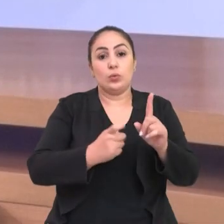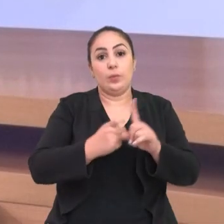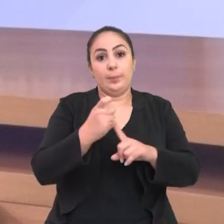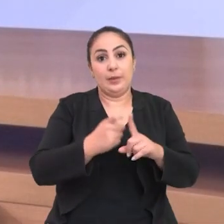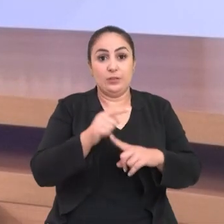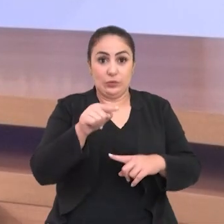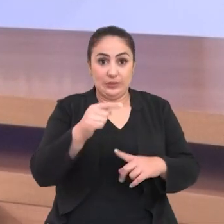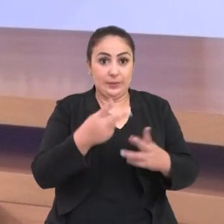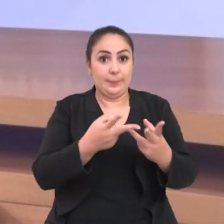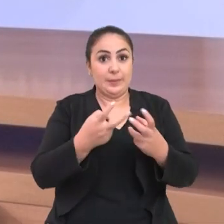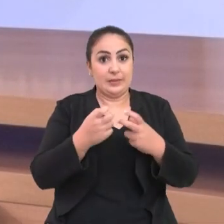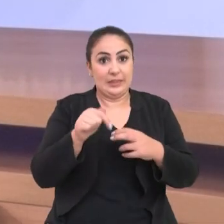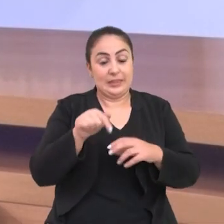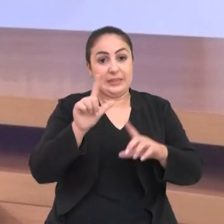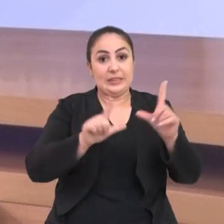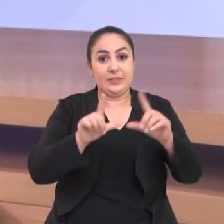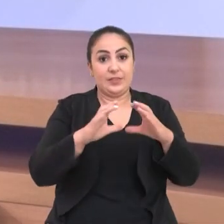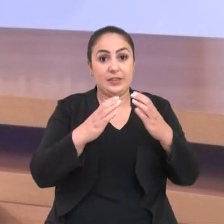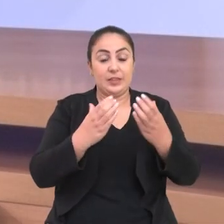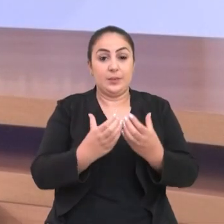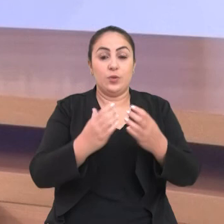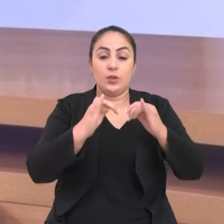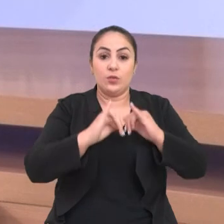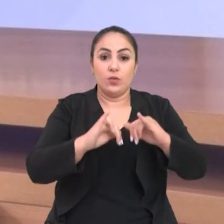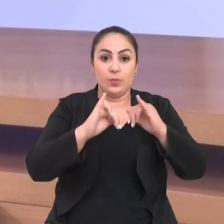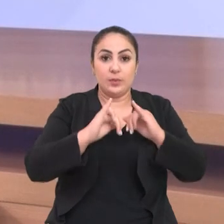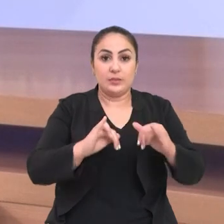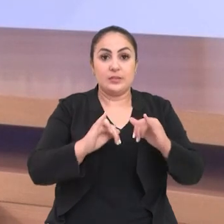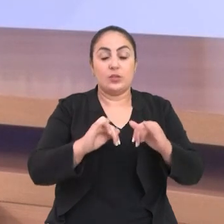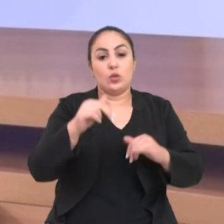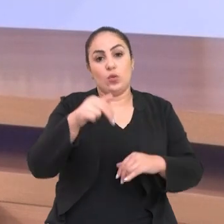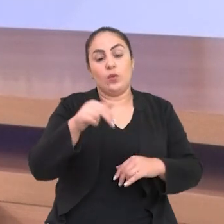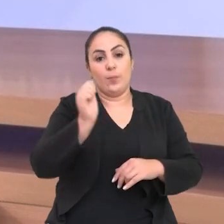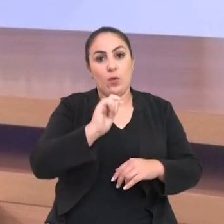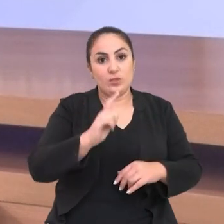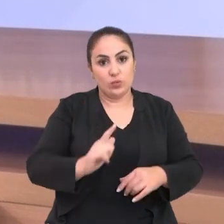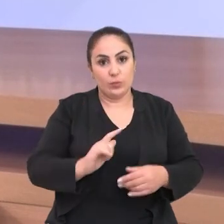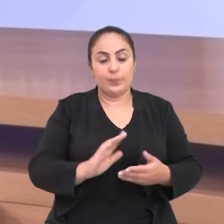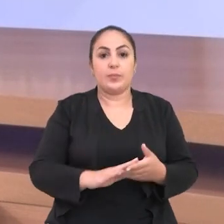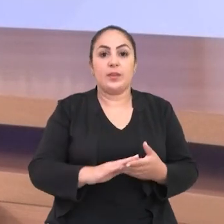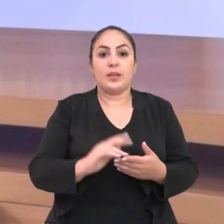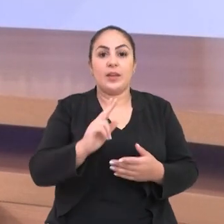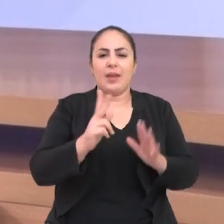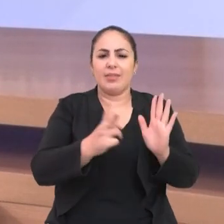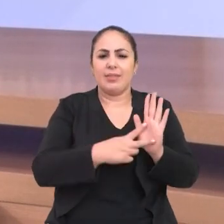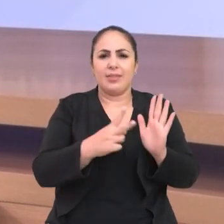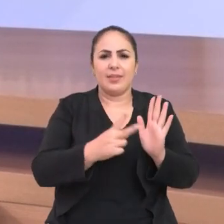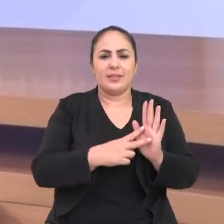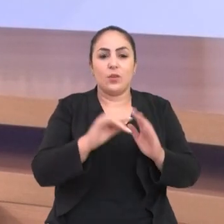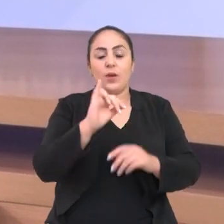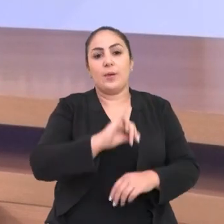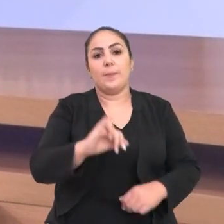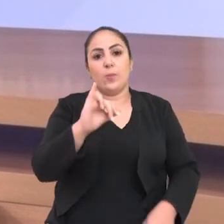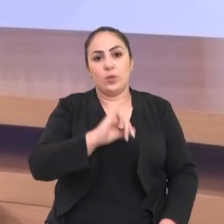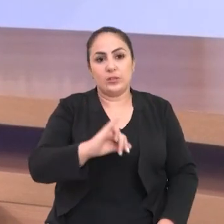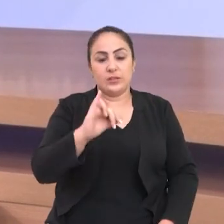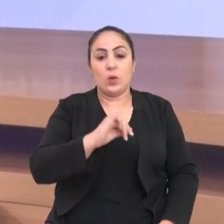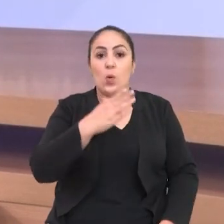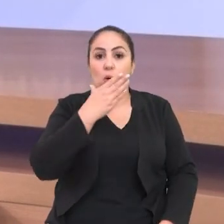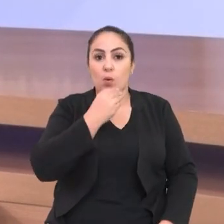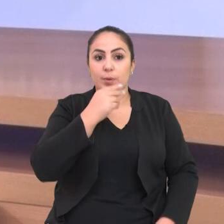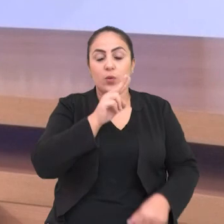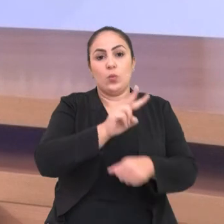Ao longo de todo o mês, você vai ver aqui na TV Câmara informações do Novembro Azul, que chama a atenção sobre